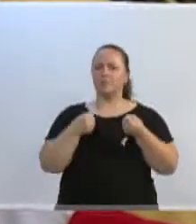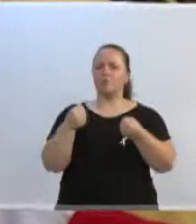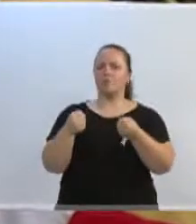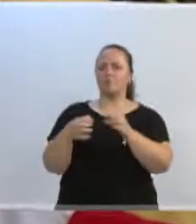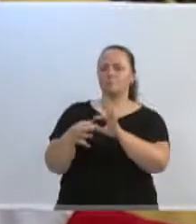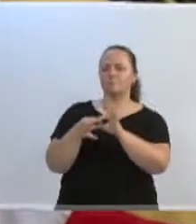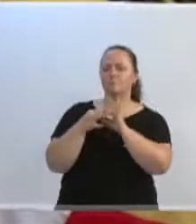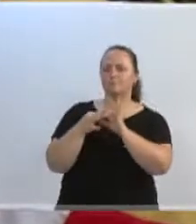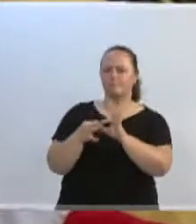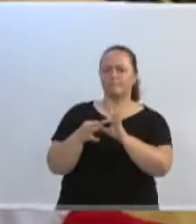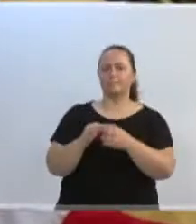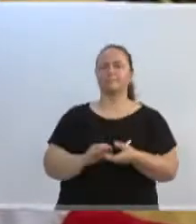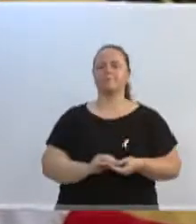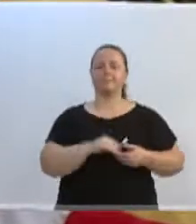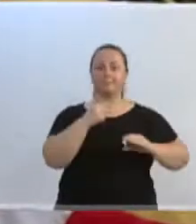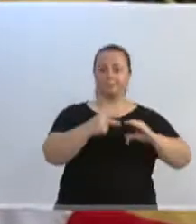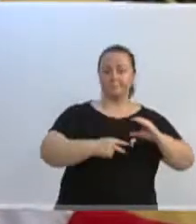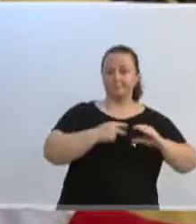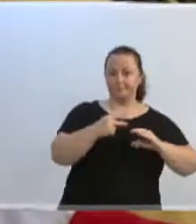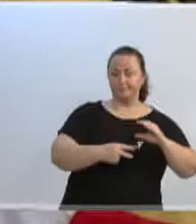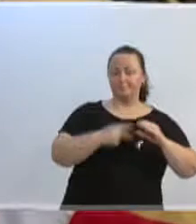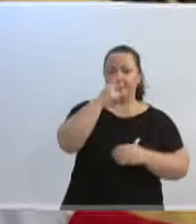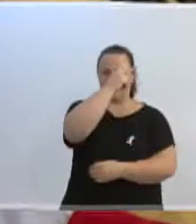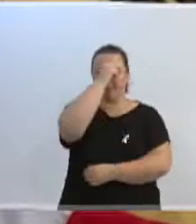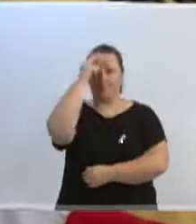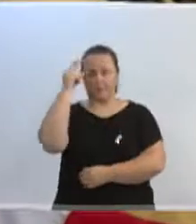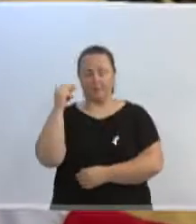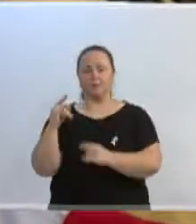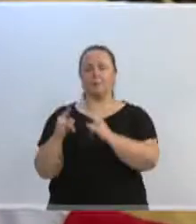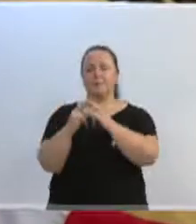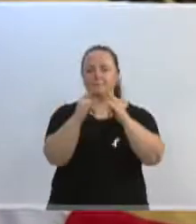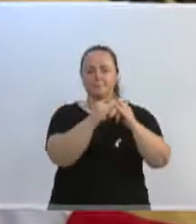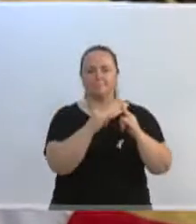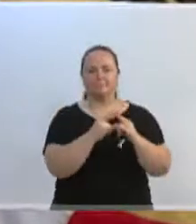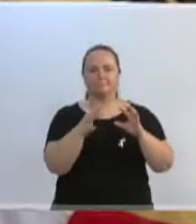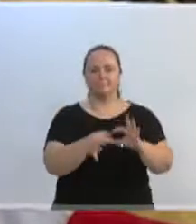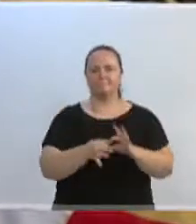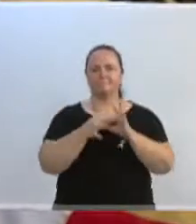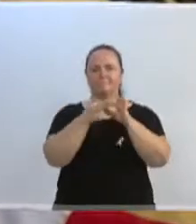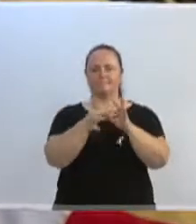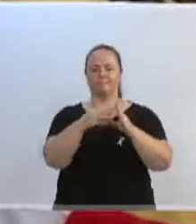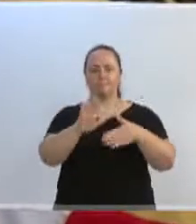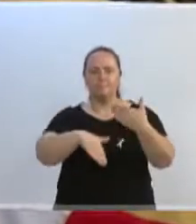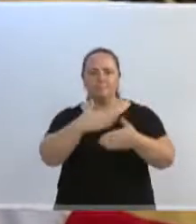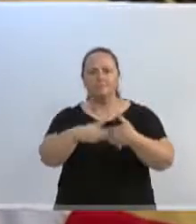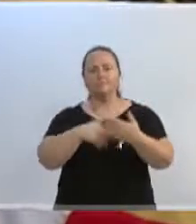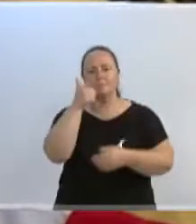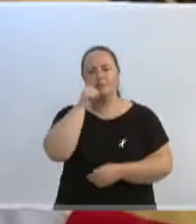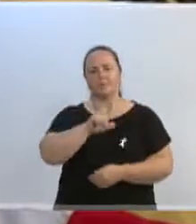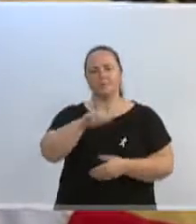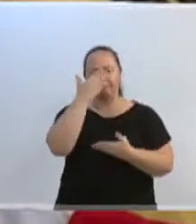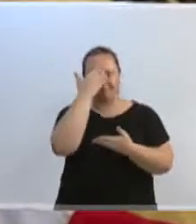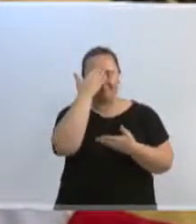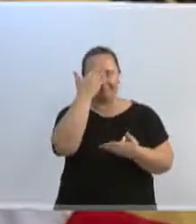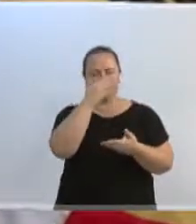juntos, Câmara de Vereadores, Executivo e instituições, para avançarmos e avançarmos muito. Obrigado.